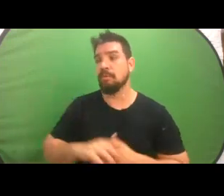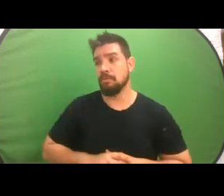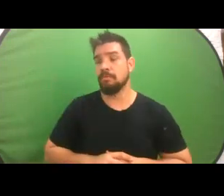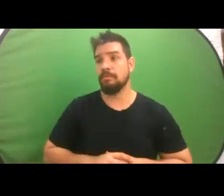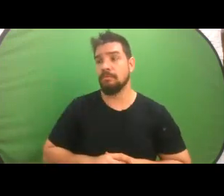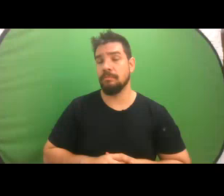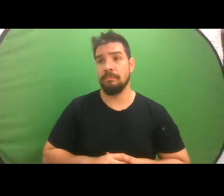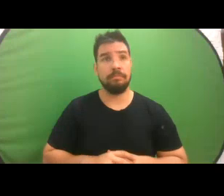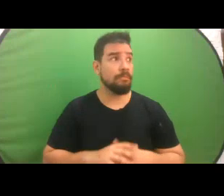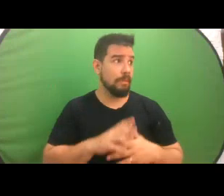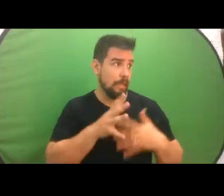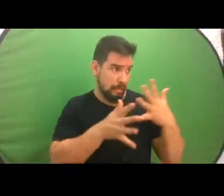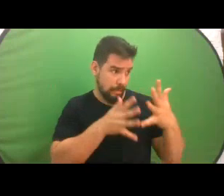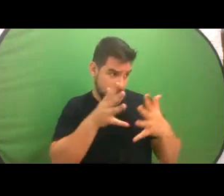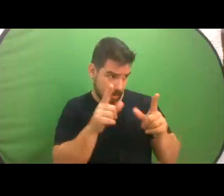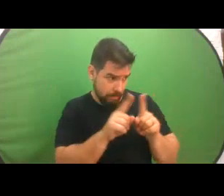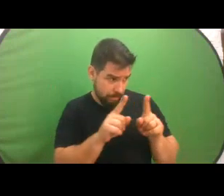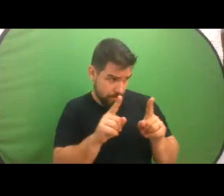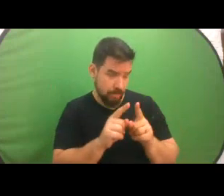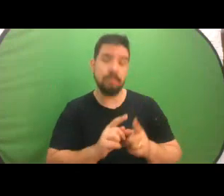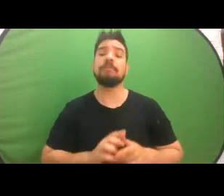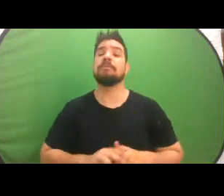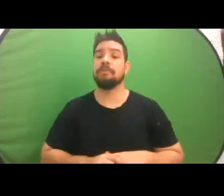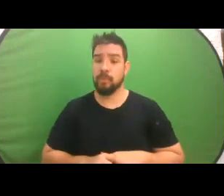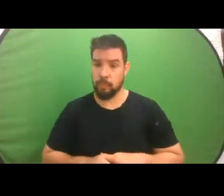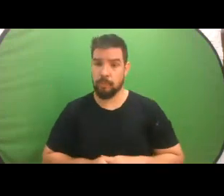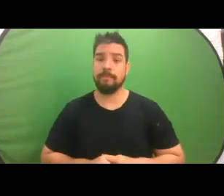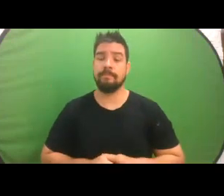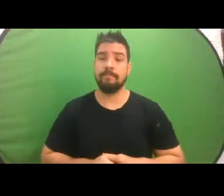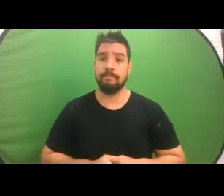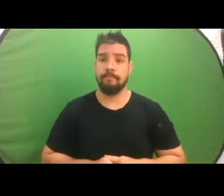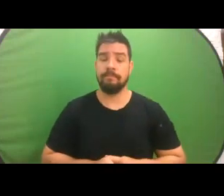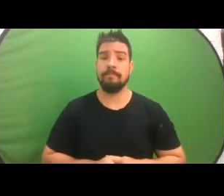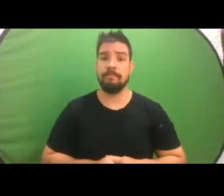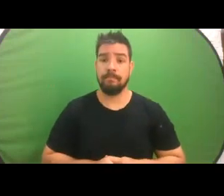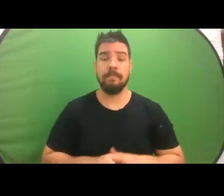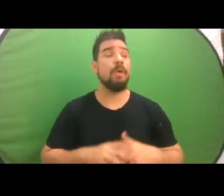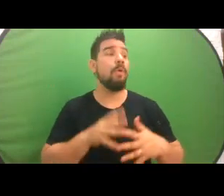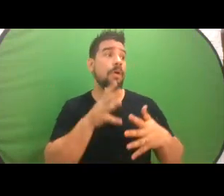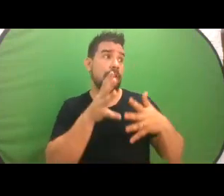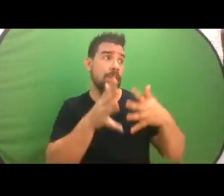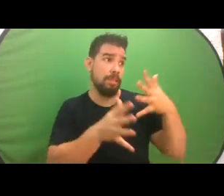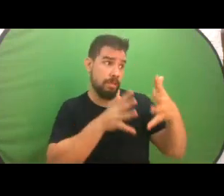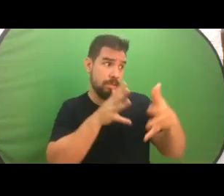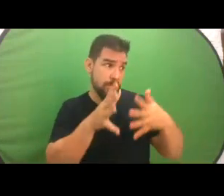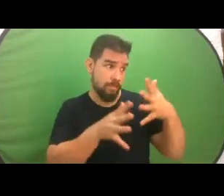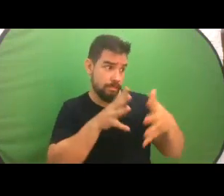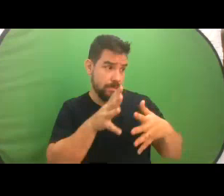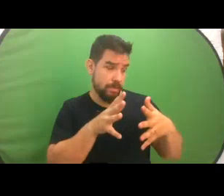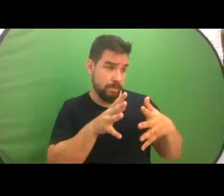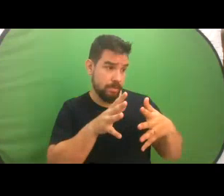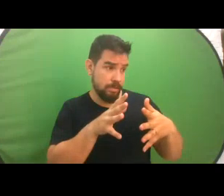Em Libras também. Tudo em Libras, Então Ah, então, a Libras vai fazer